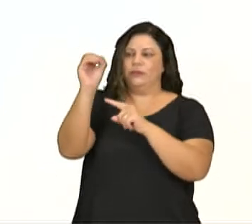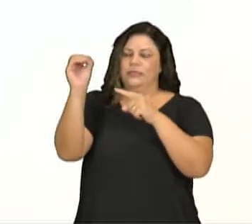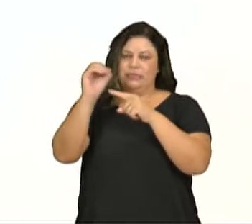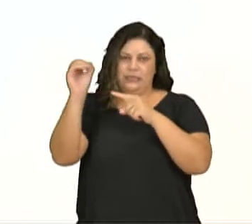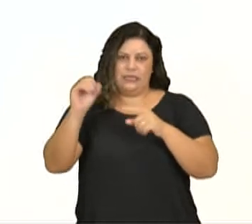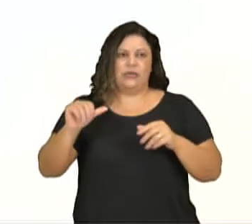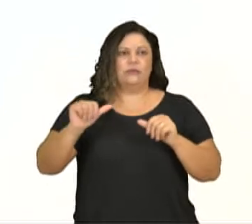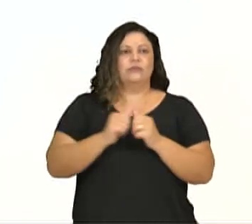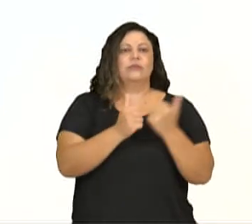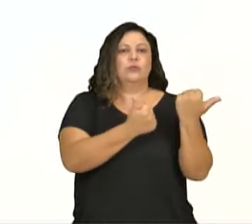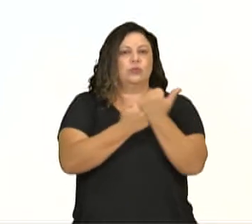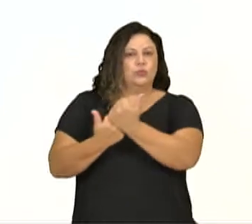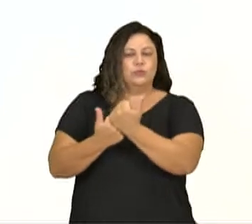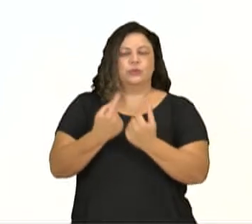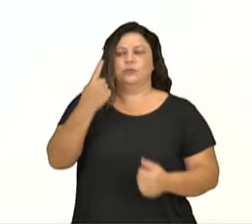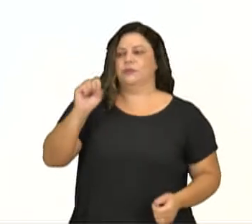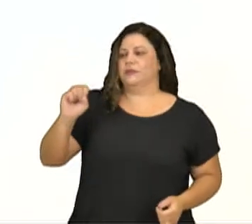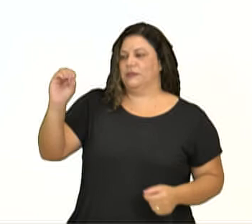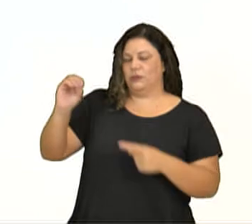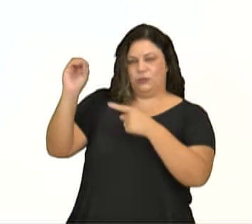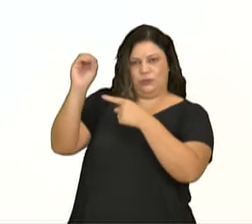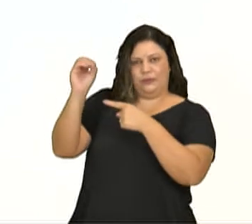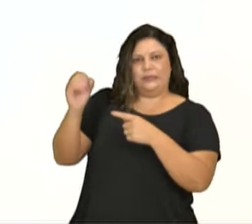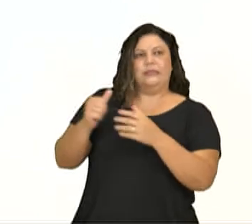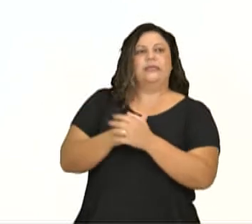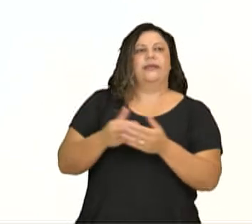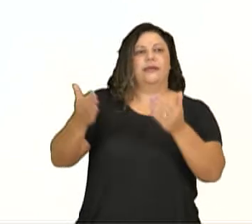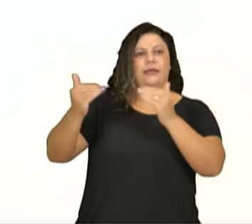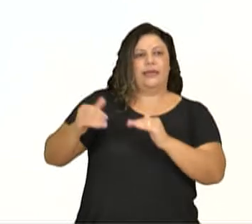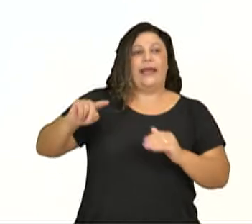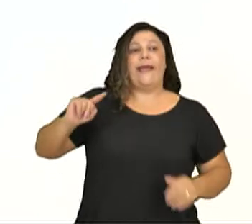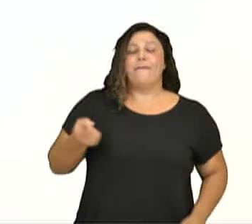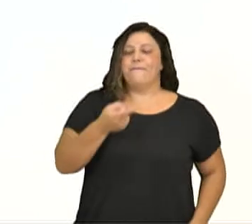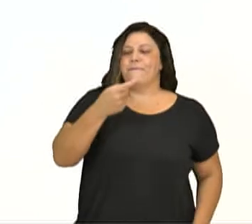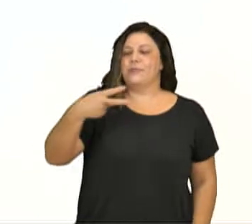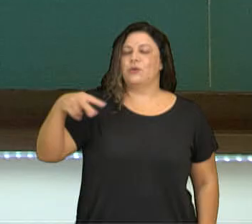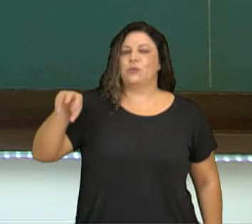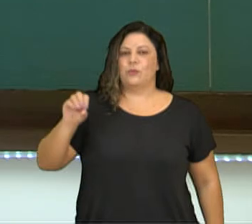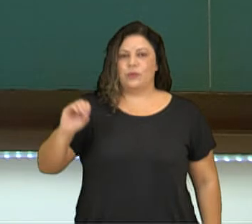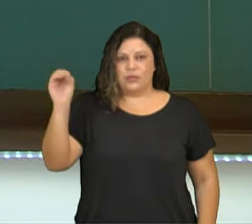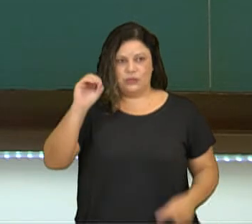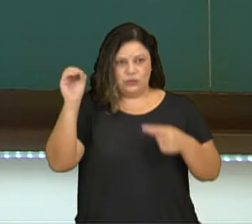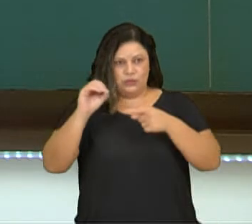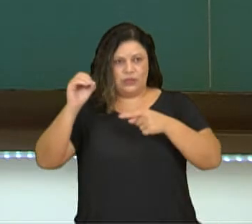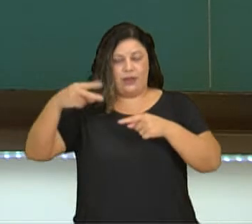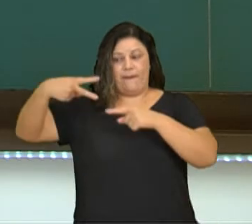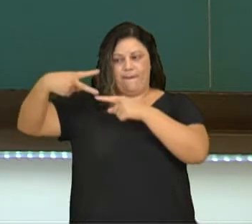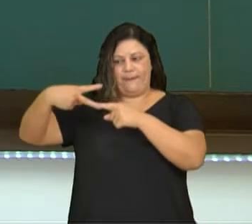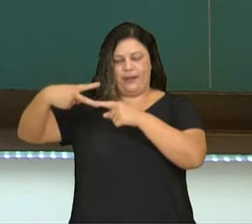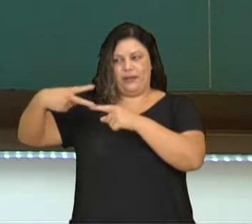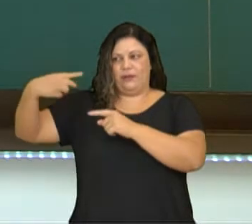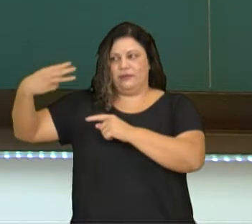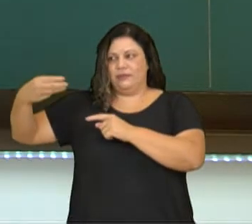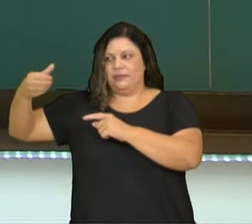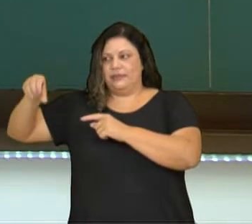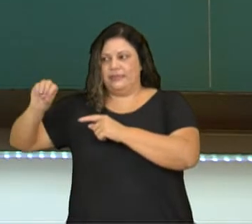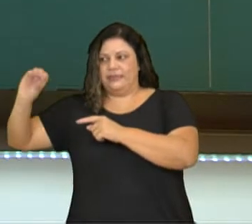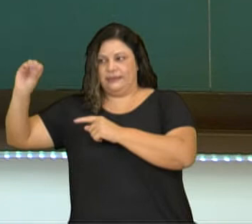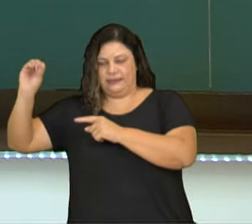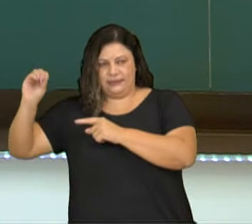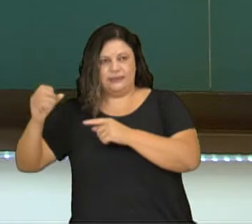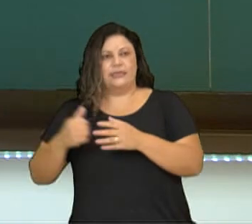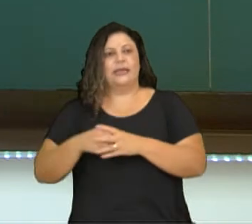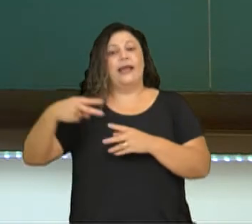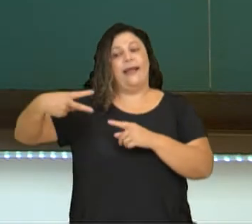por 180 e eu vou chegar de que esse ângulo é de 1020 graus. Ele é maior do que 360 graus. Então, como ele é maior